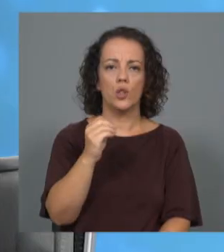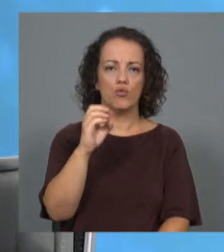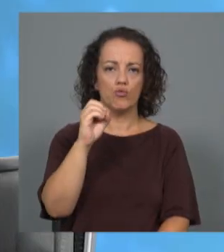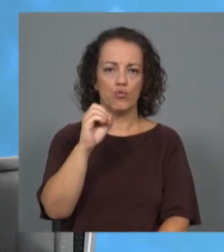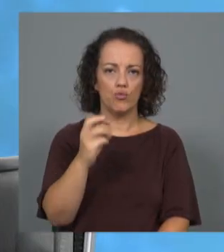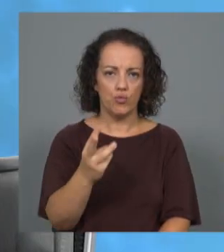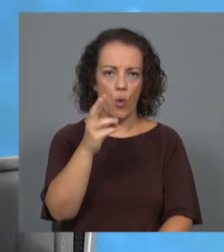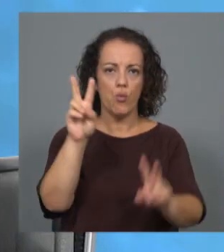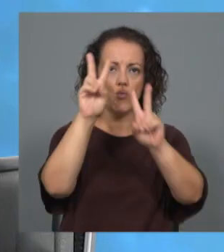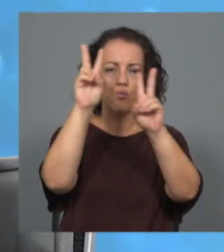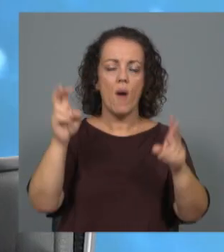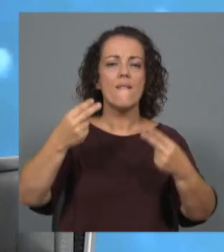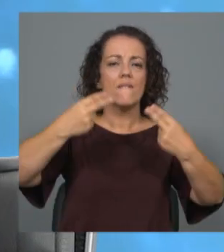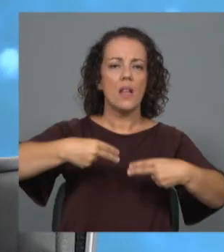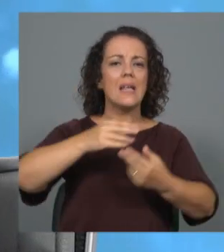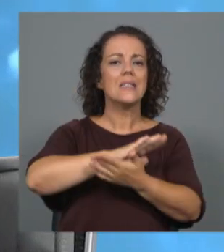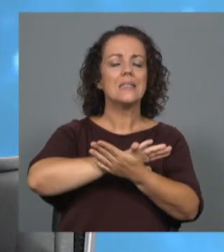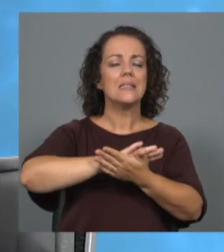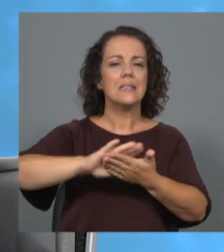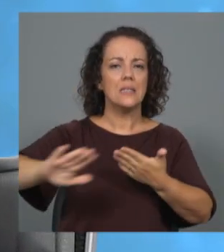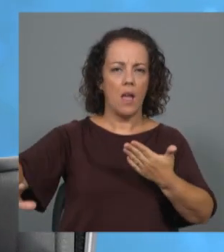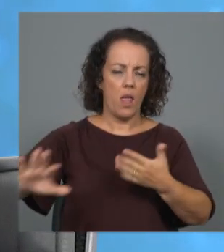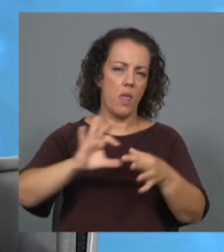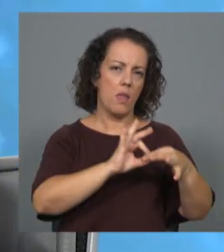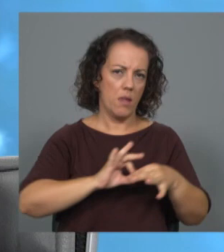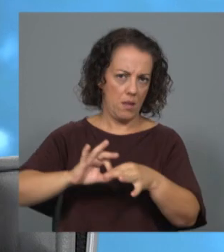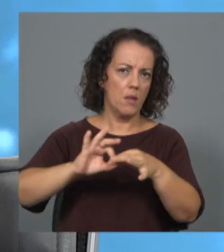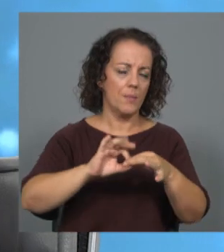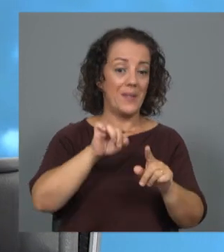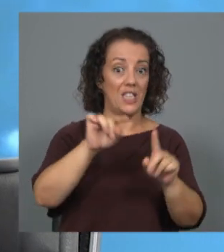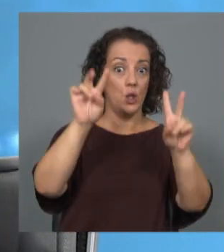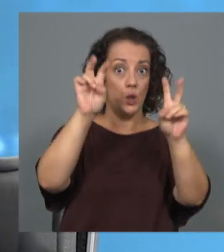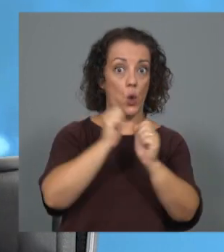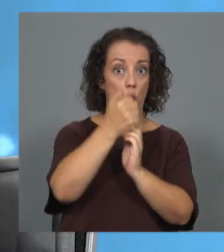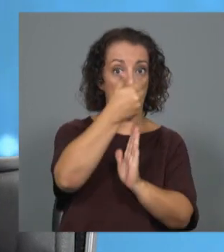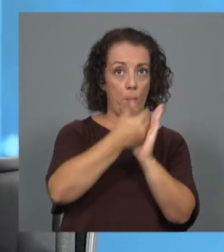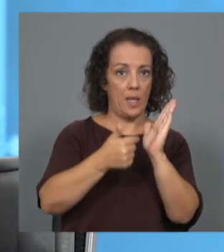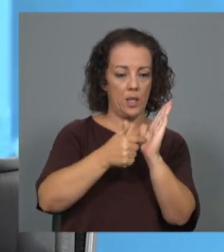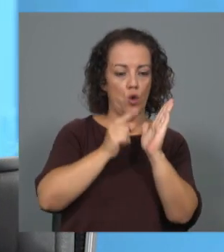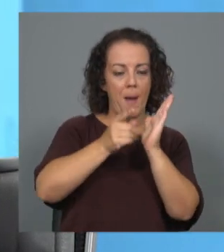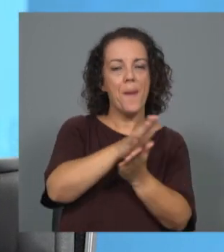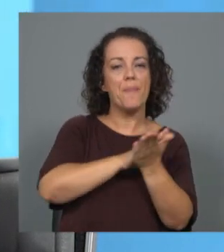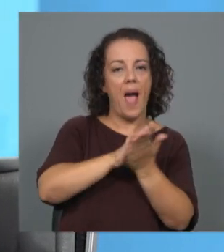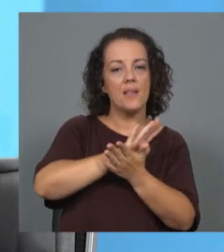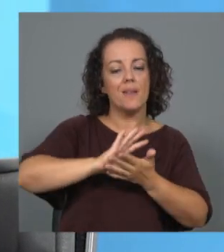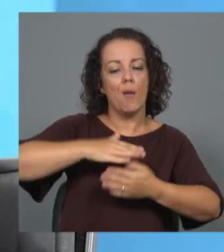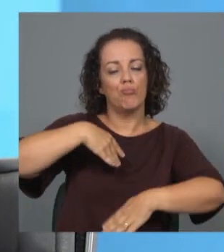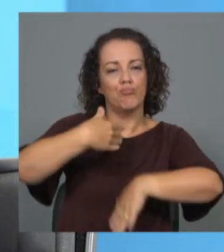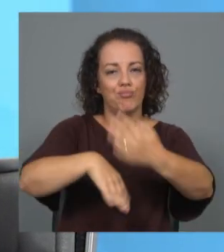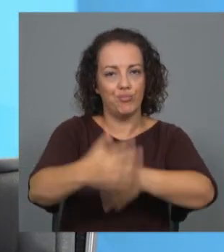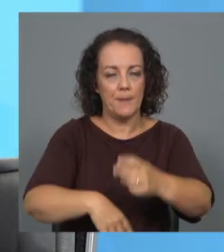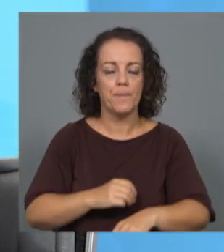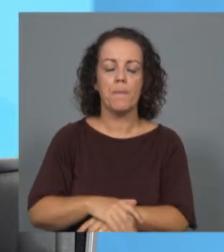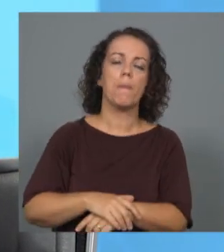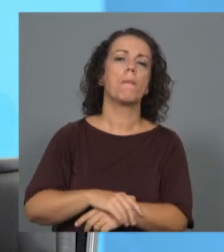Fraternidade Sem Fronteiras e o documento de Abu Dhabi. Portanto, esse é o ponto de partida para o Congresso. Depois